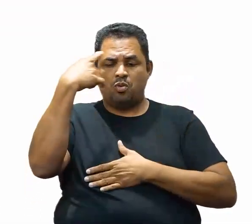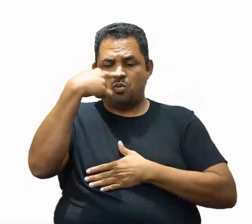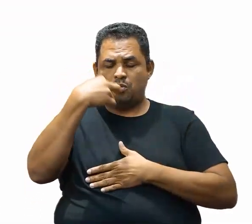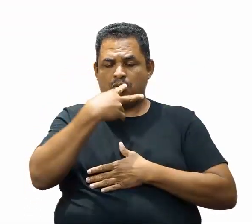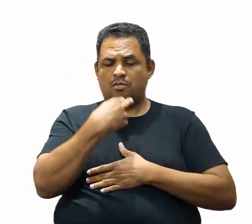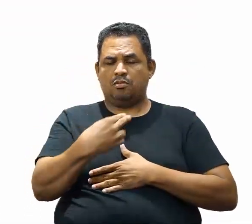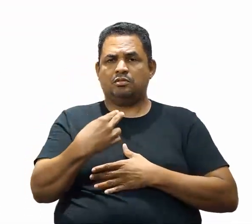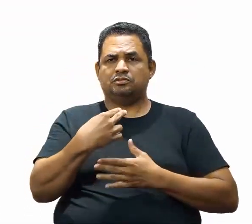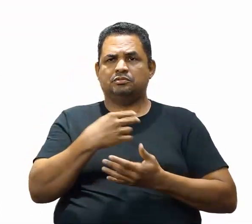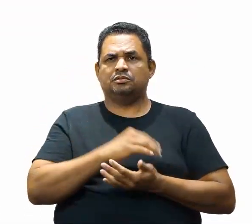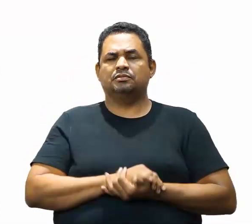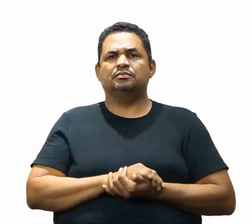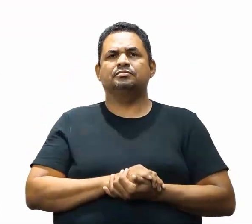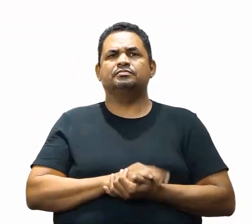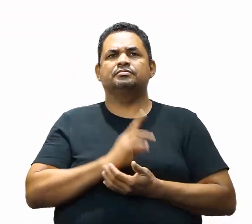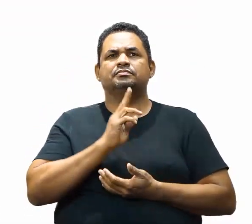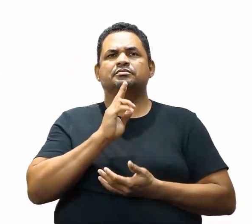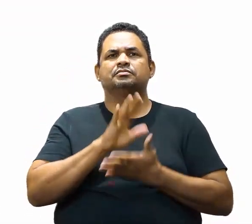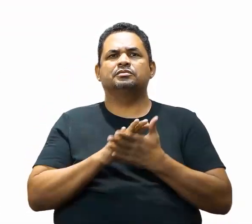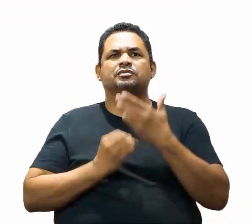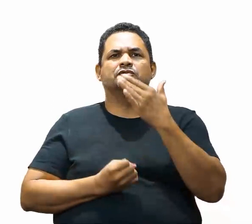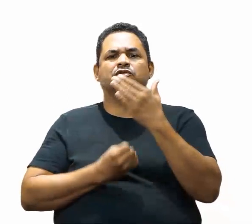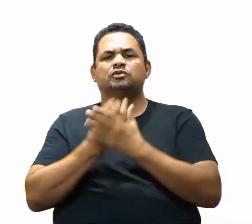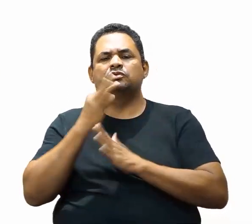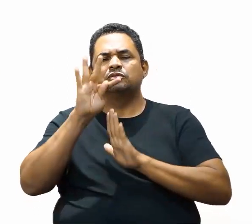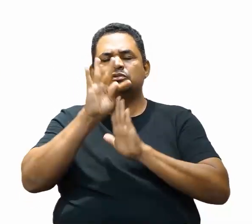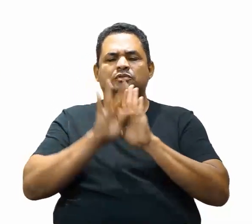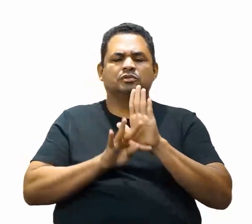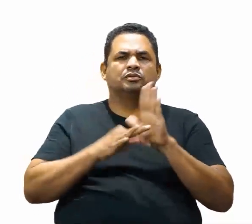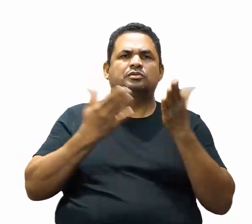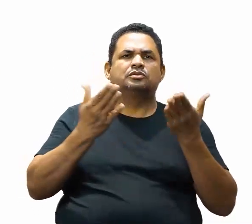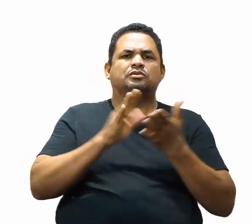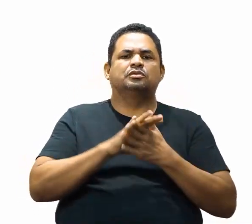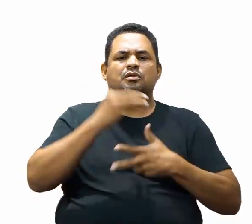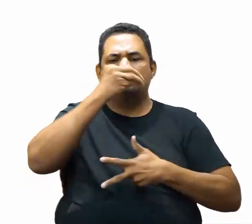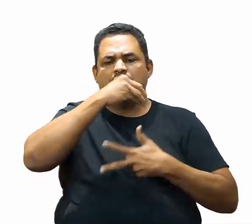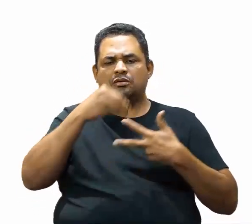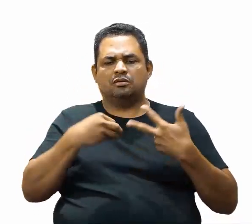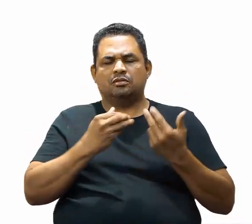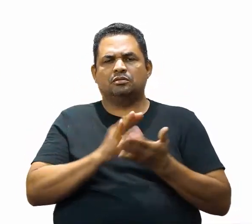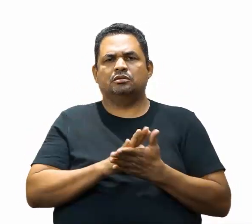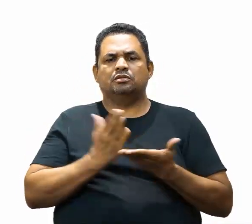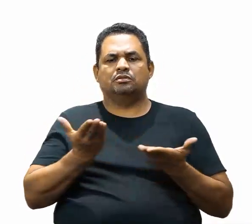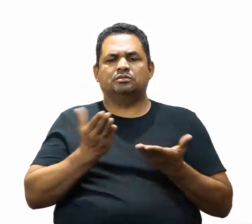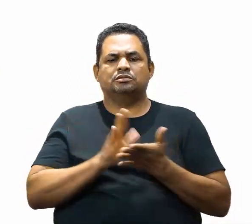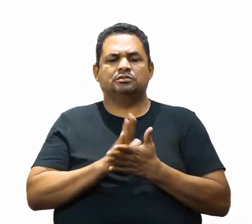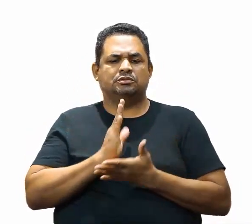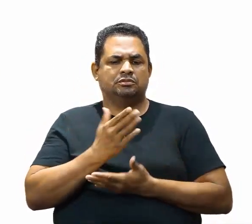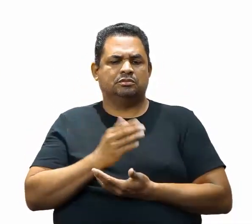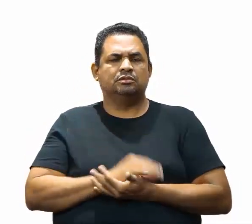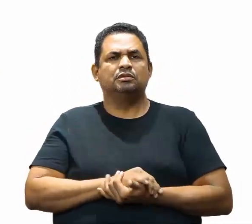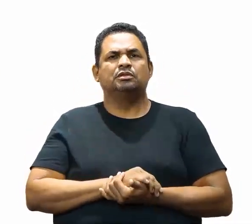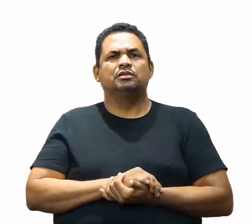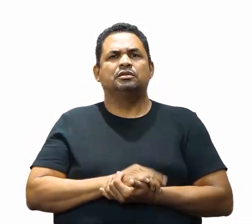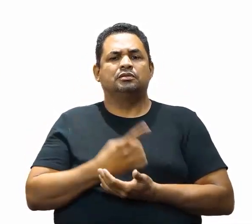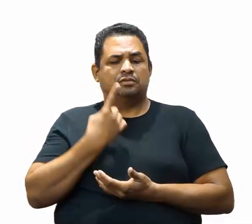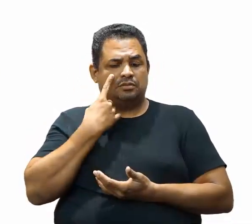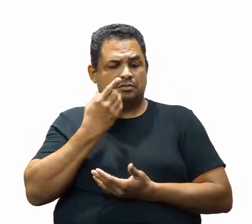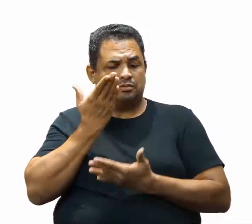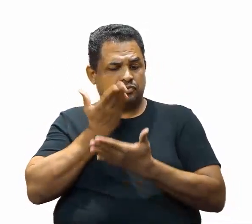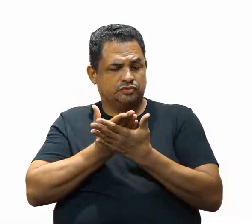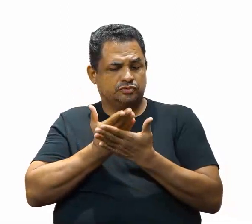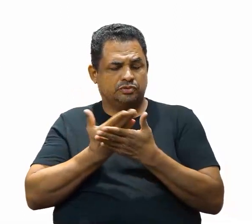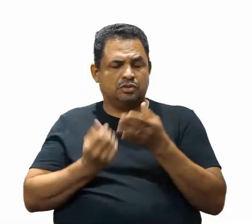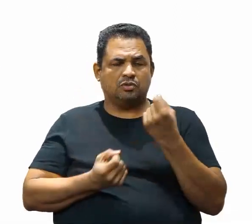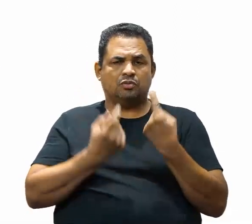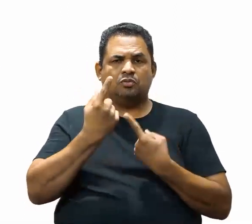bastante, galera. Sempre aparece aí nos textos, em questões do Enem, como vocês vão ter a oportunidade de rever algumas